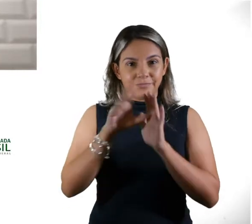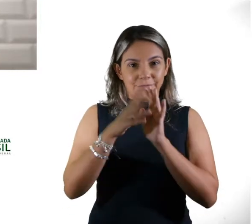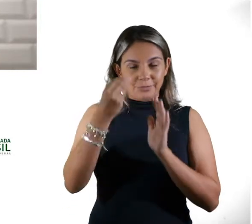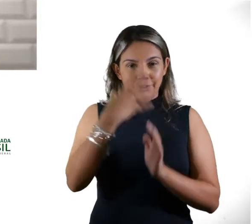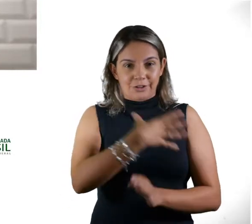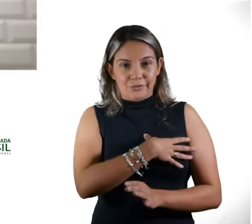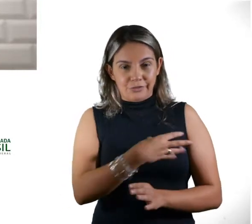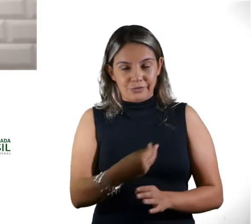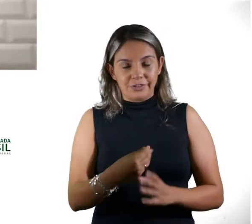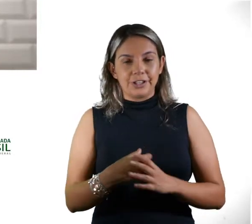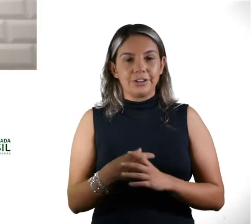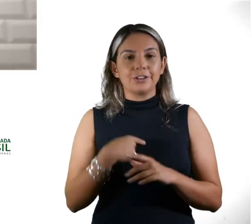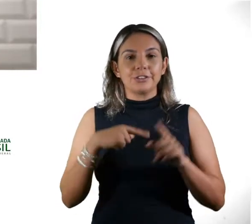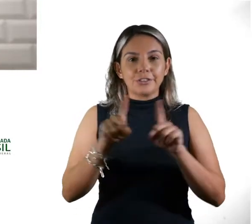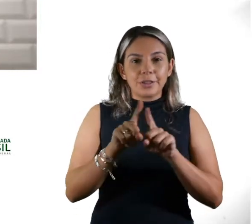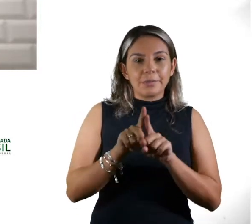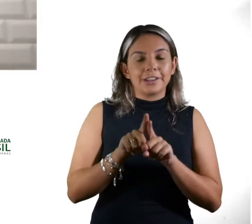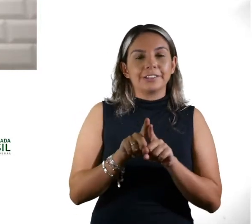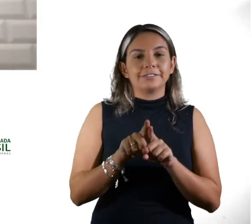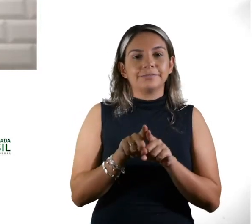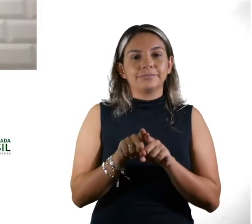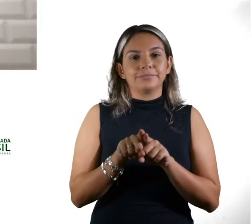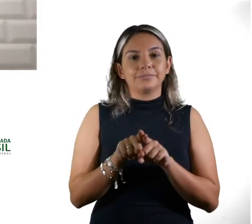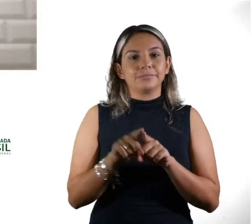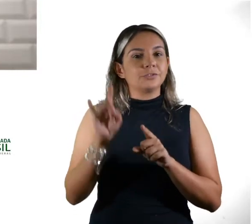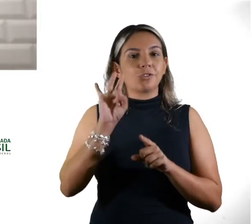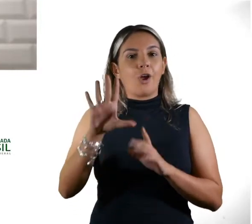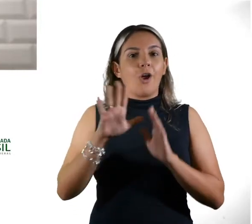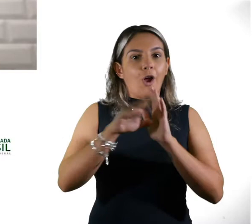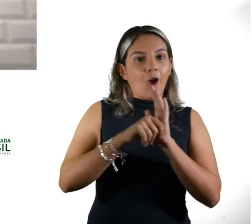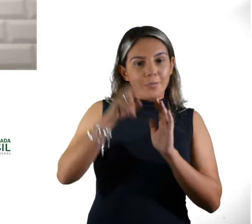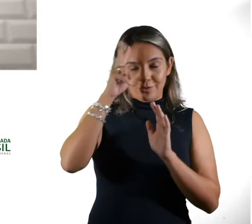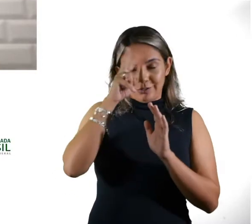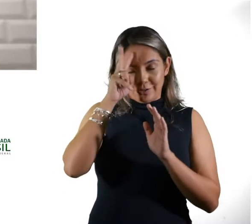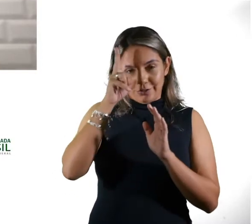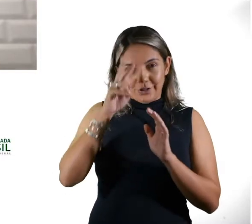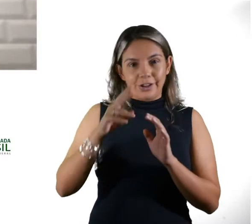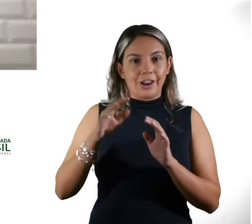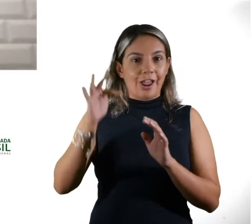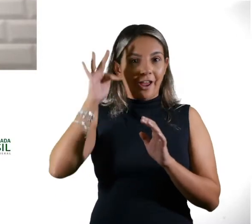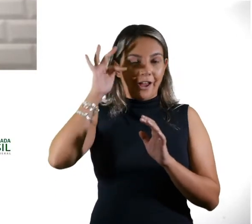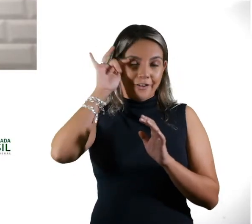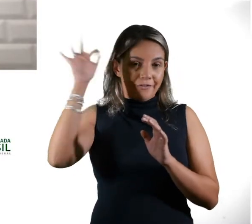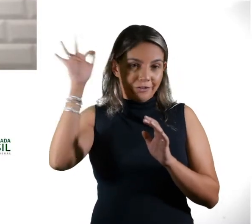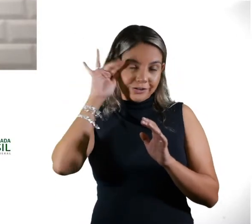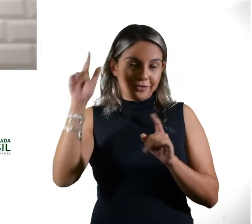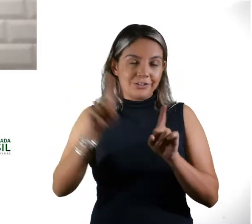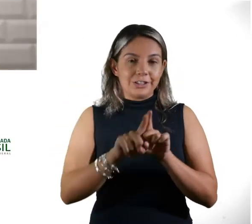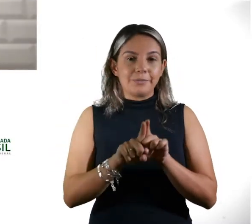filhos, e eu também roubo, não é? Não só roubo as histórias e a filosofia,